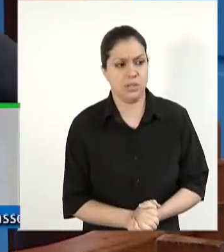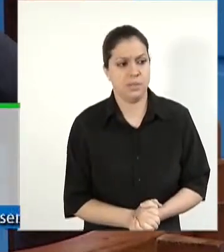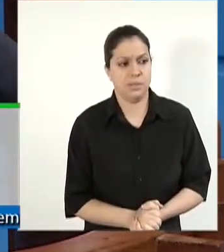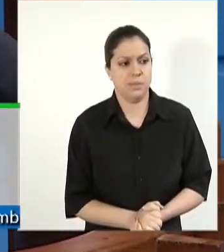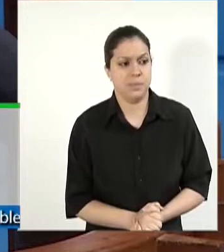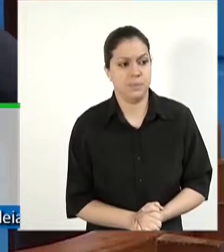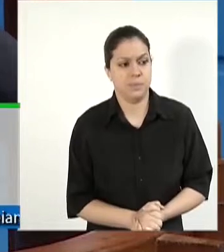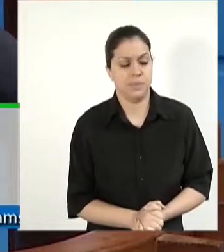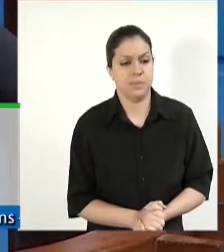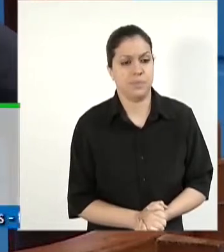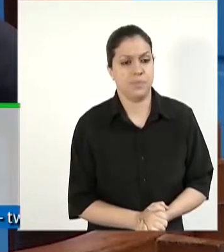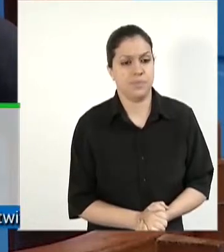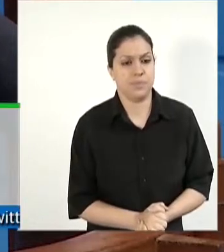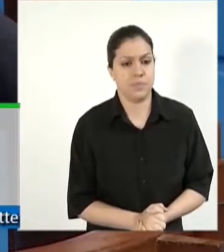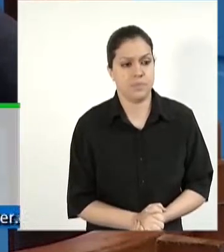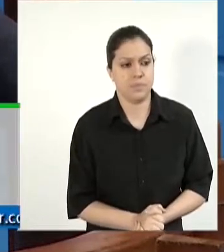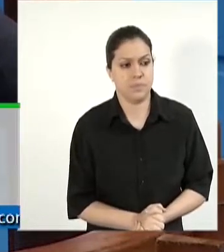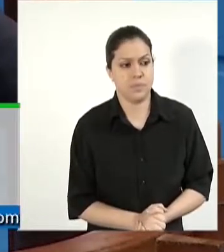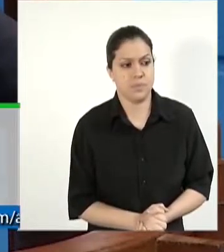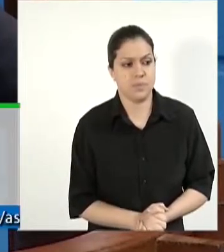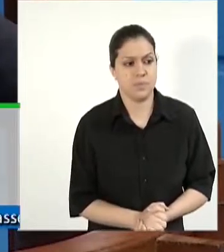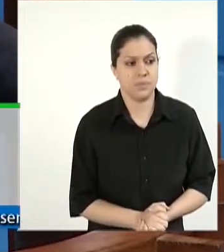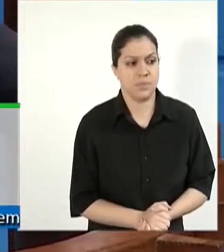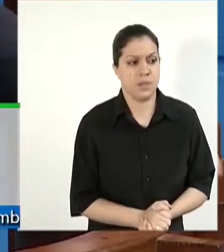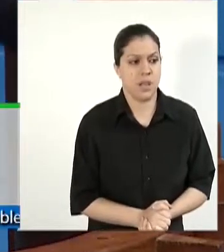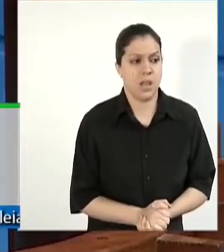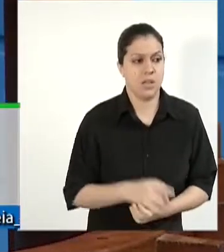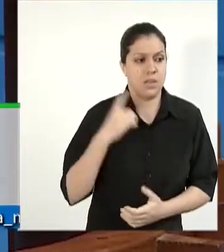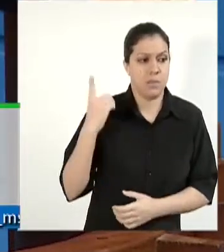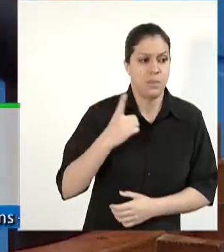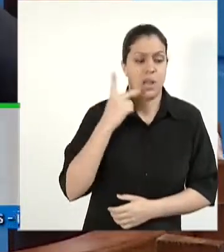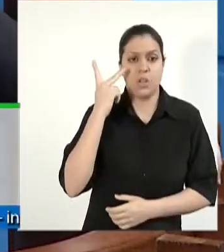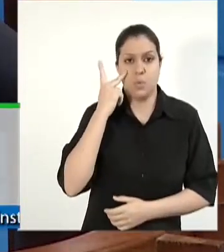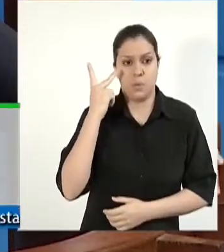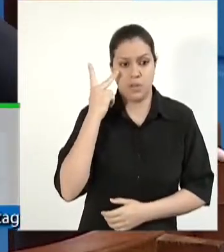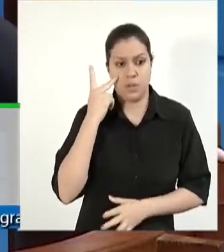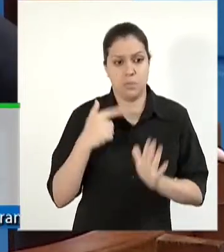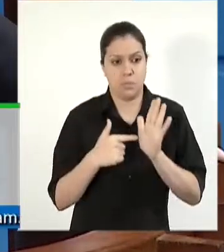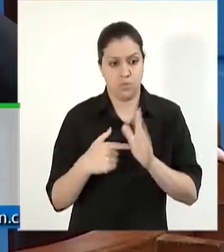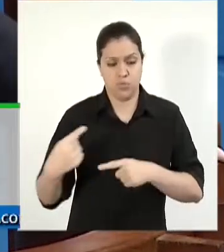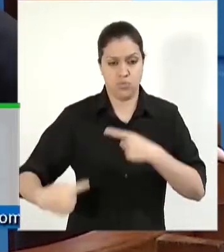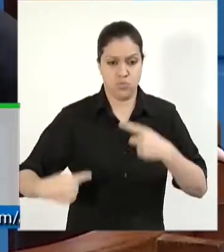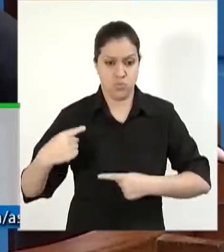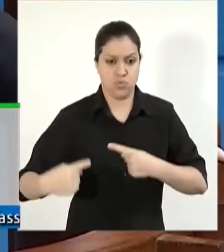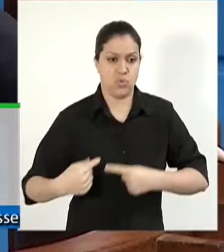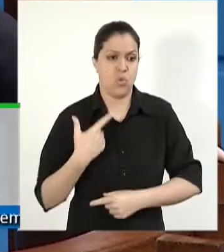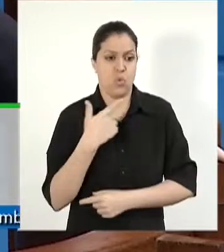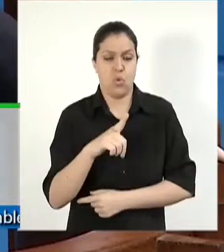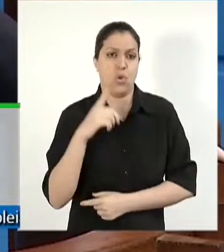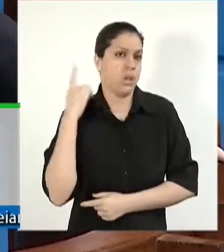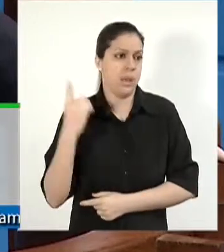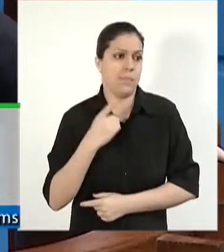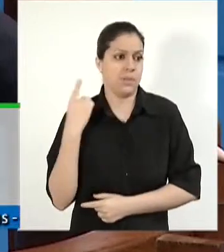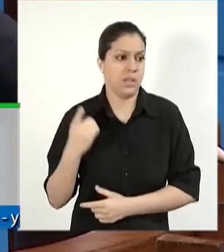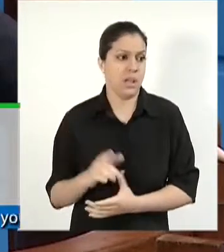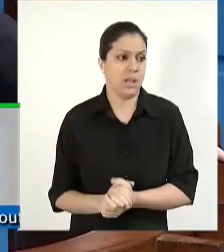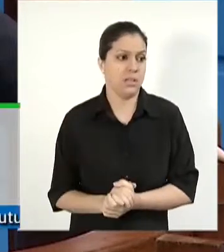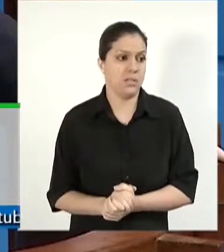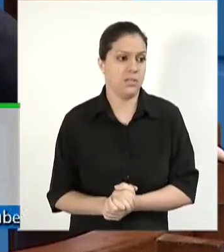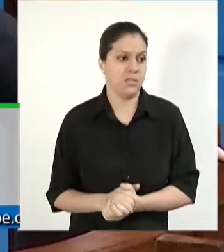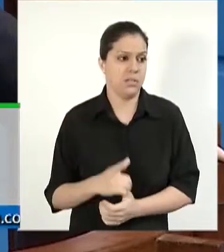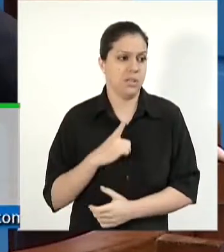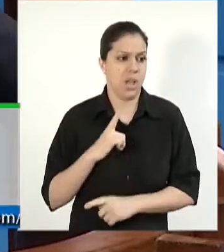situação, apresentada há pouco pelo deputado Pedro Kemp, num embate com os outros parlamentares, ela no mínimo é